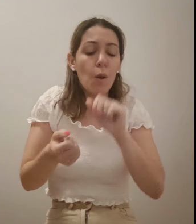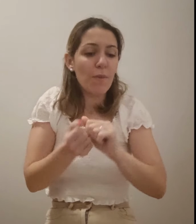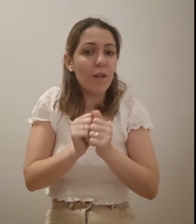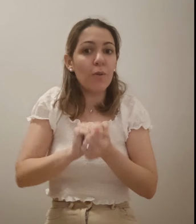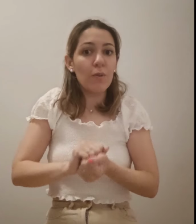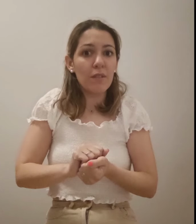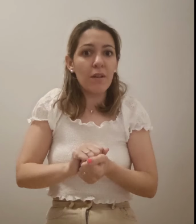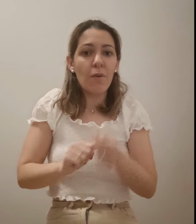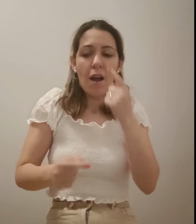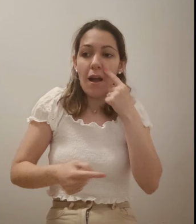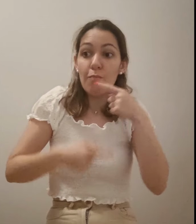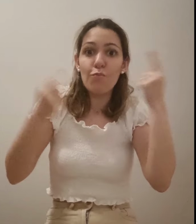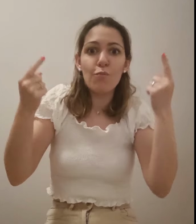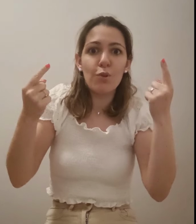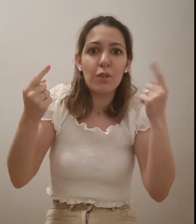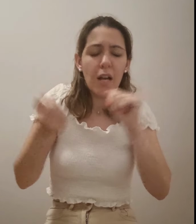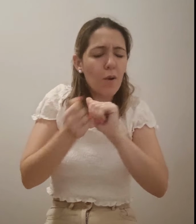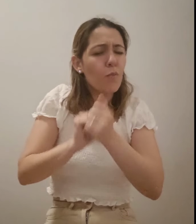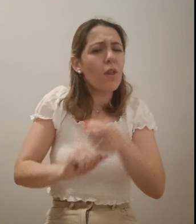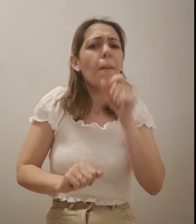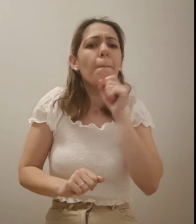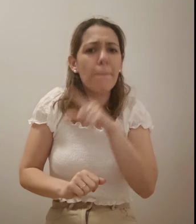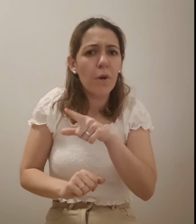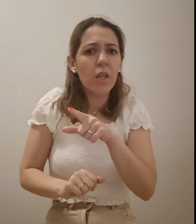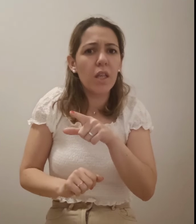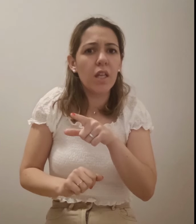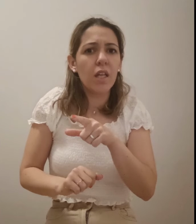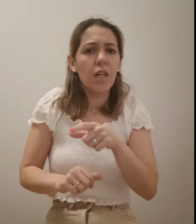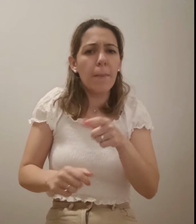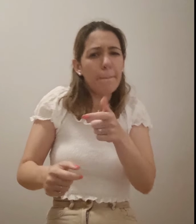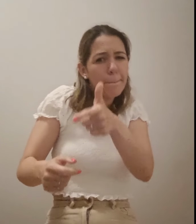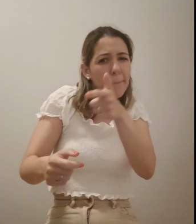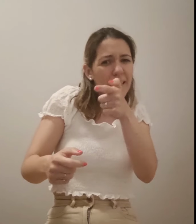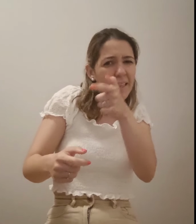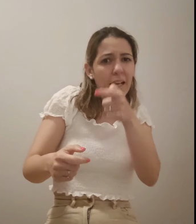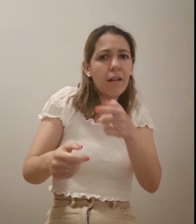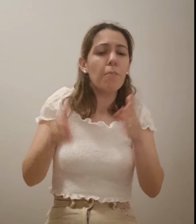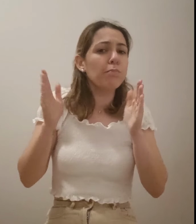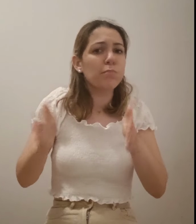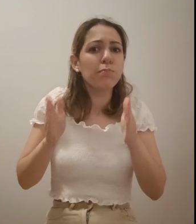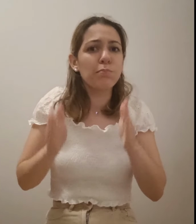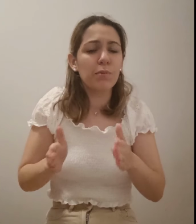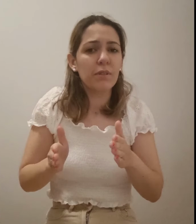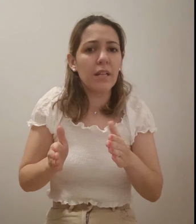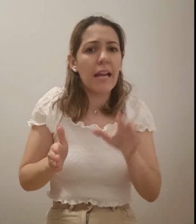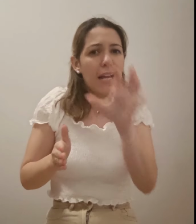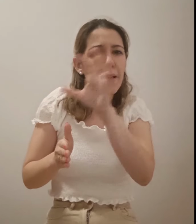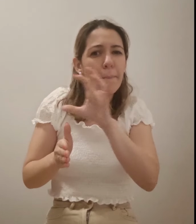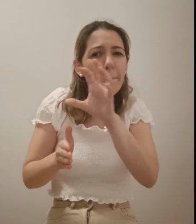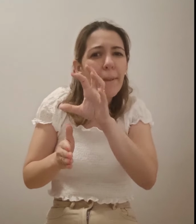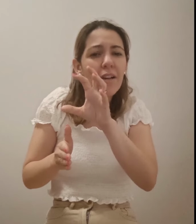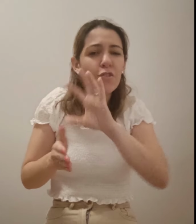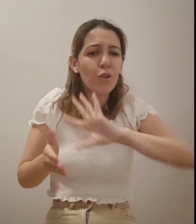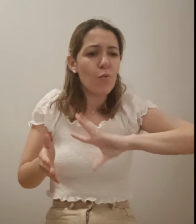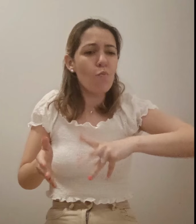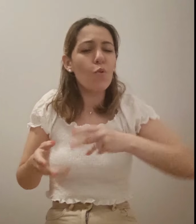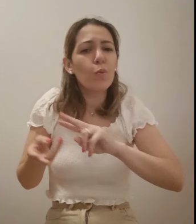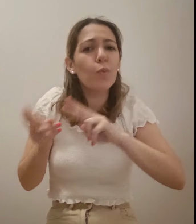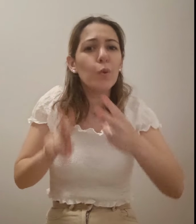precisas, a mostrar que se pode mudar sem matar. Era a imagem que comoveu o mundo a usar-me como estandarte. Era a